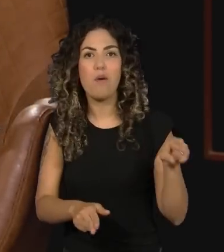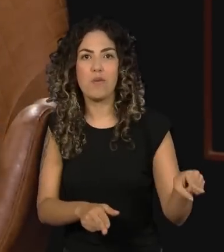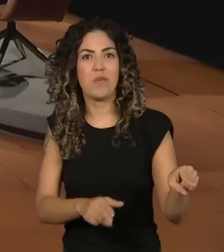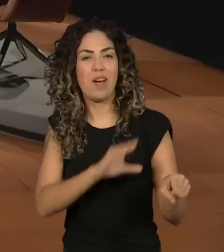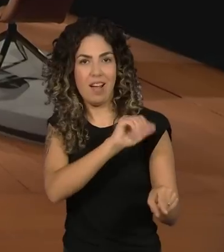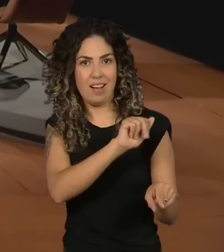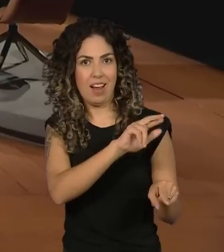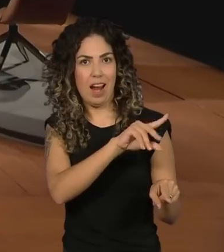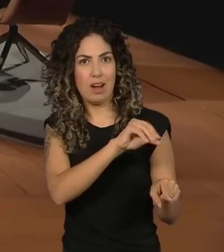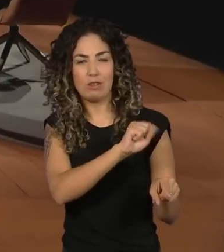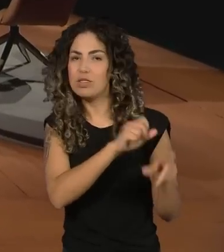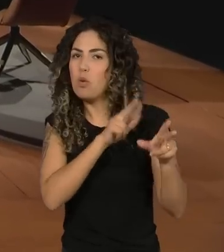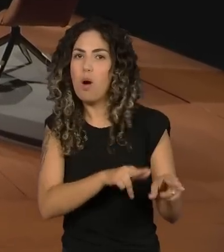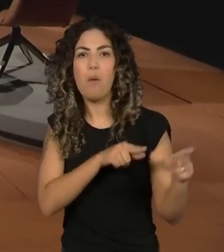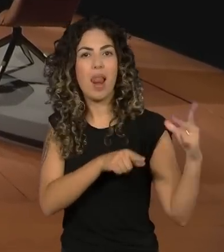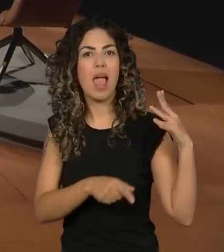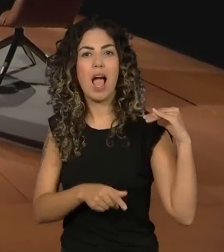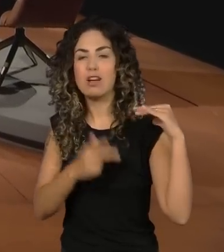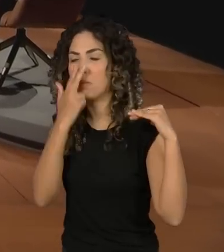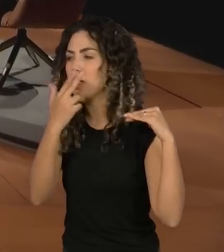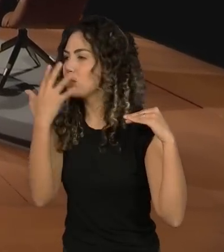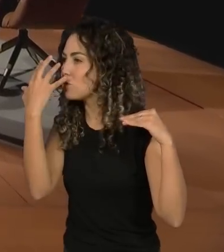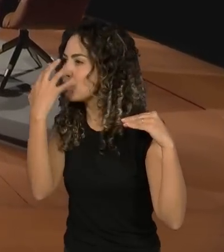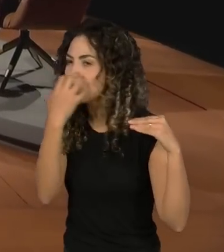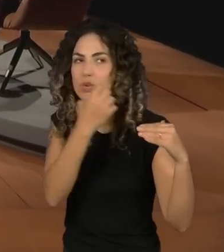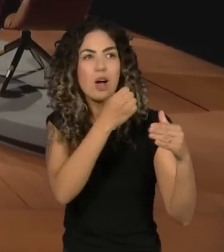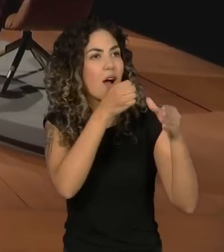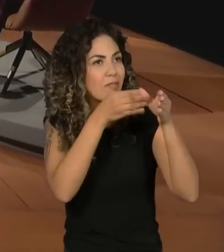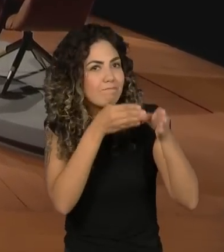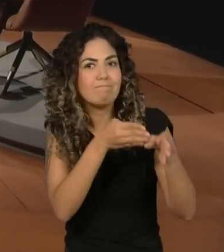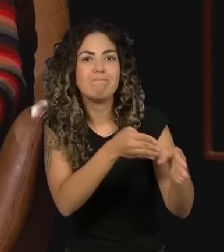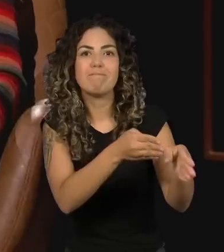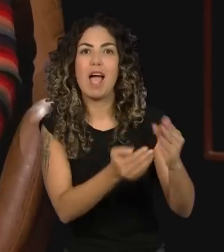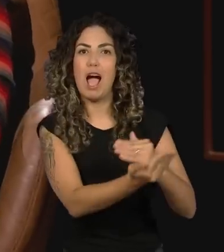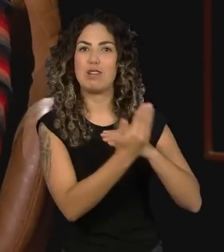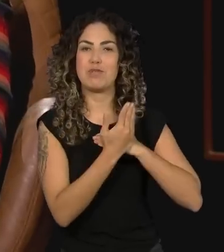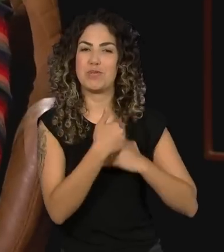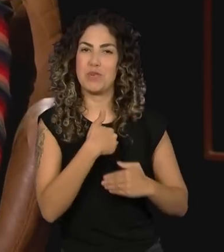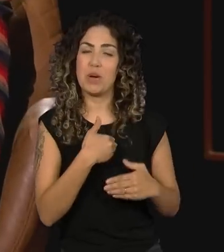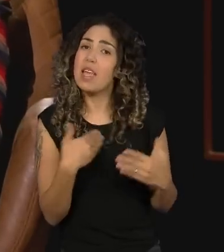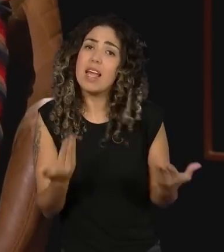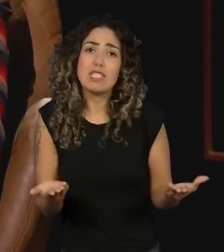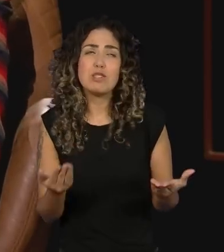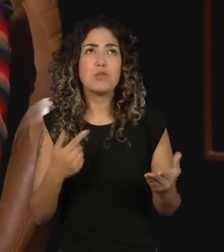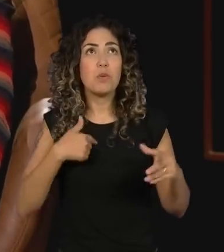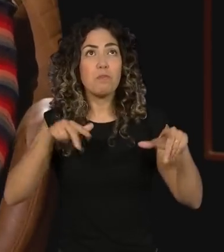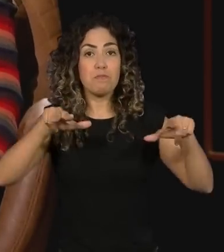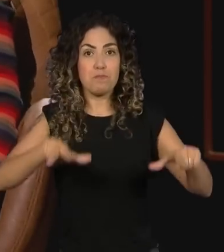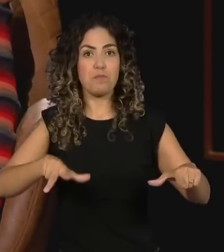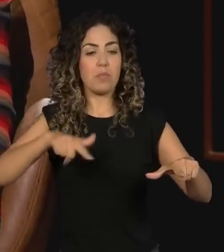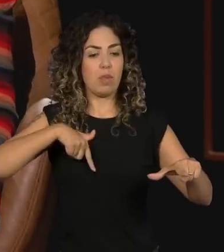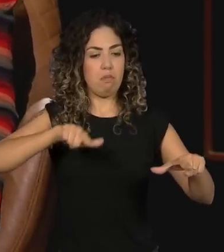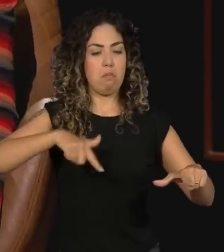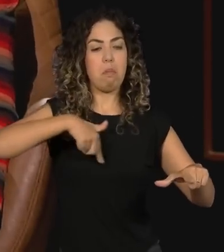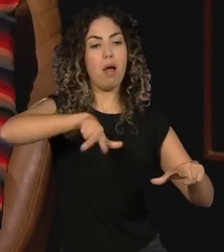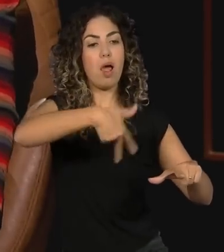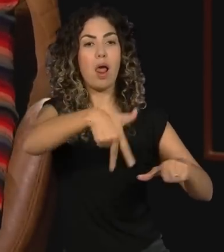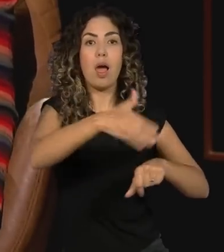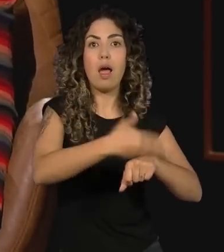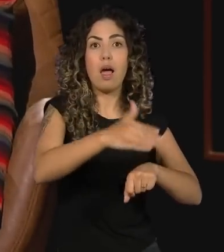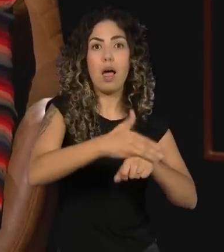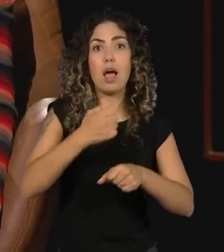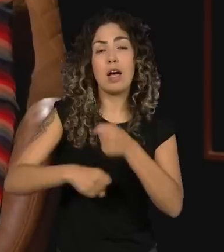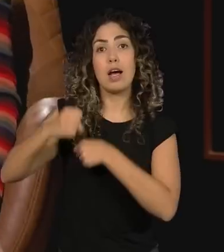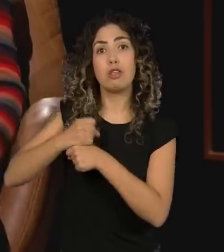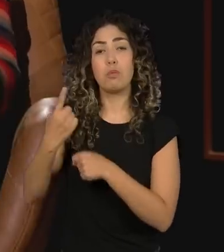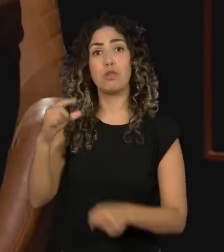ó, por aqui. Com certeza. E foi isso. E eu entrei no tablado em 1981 pela mão do Carlos